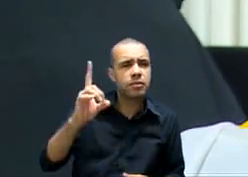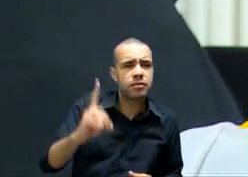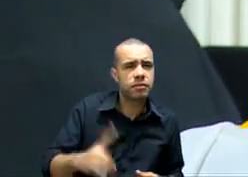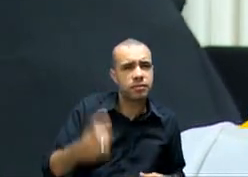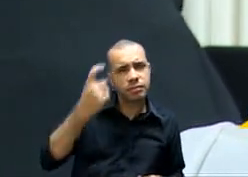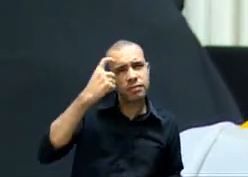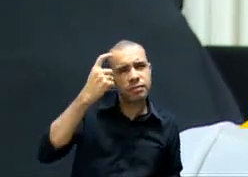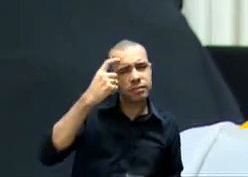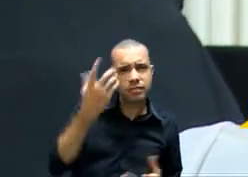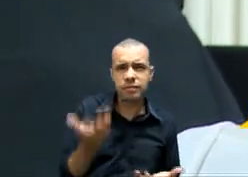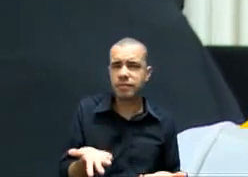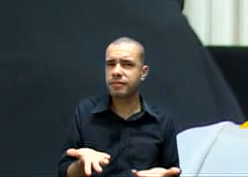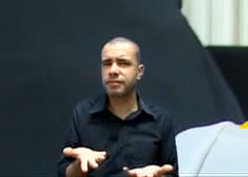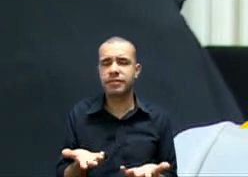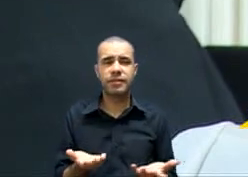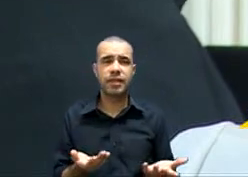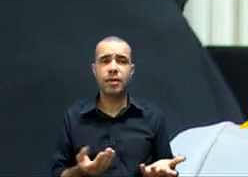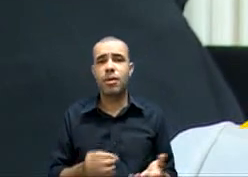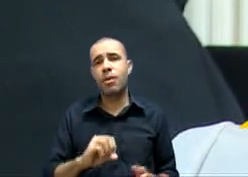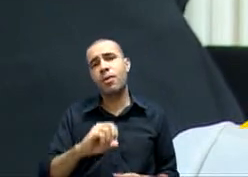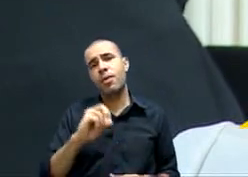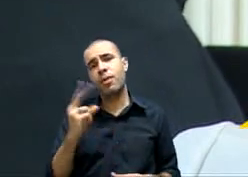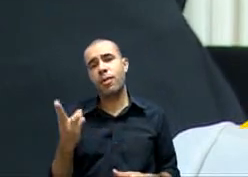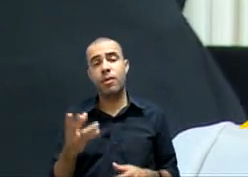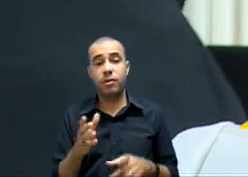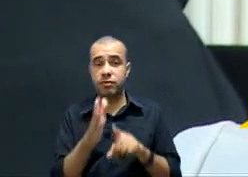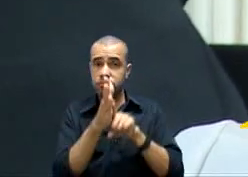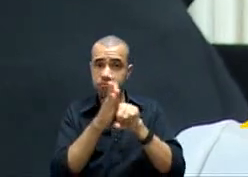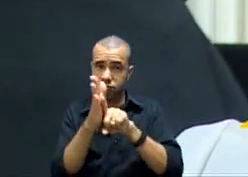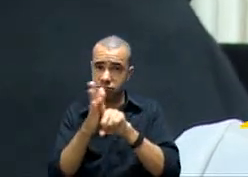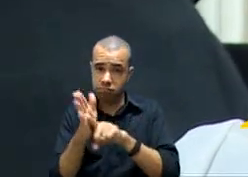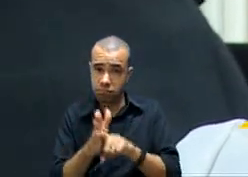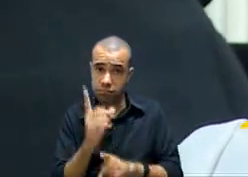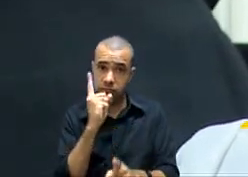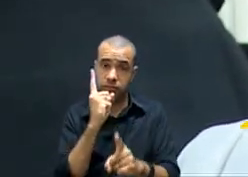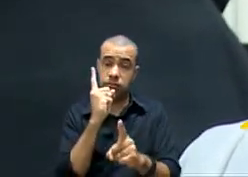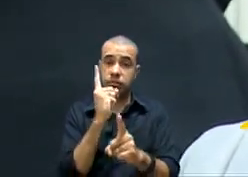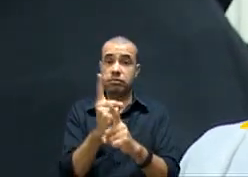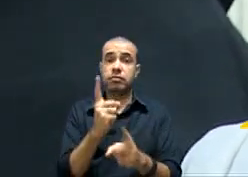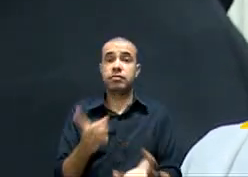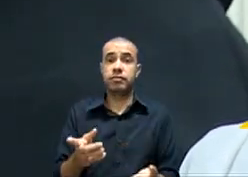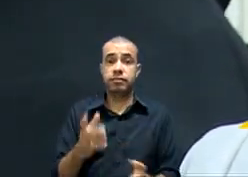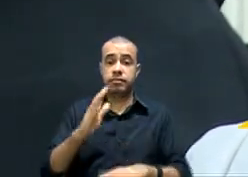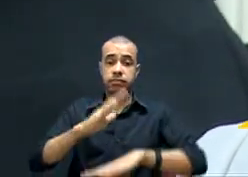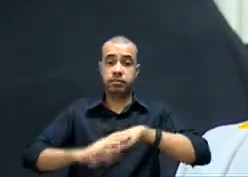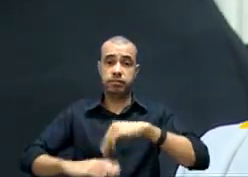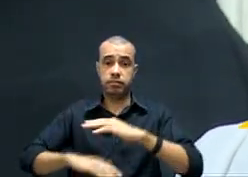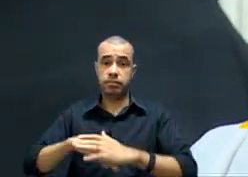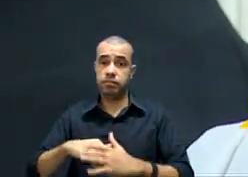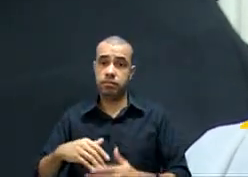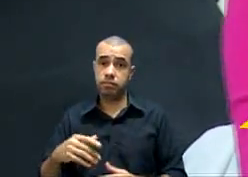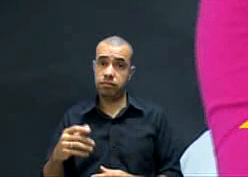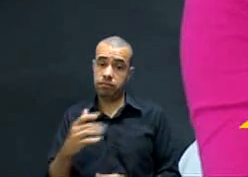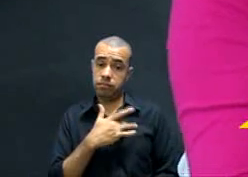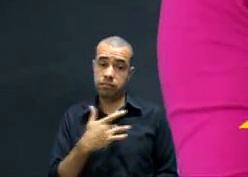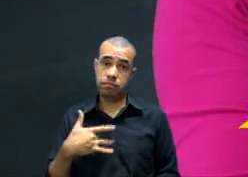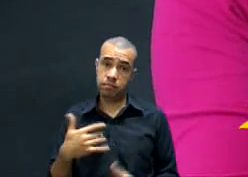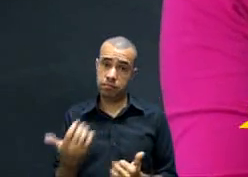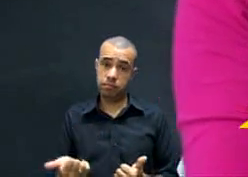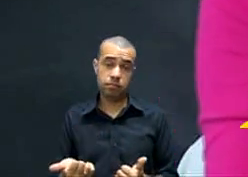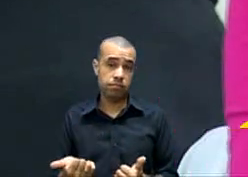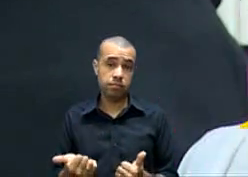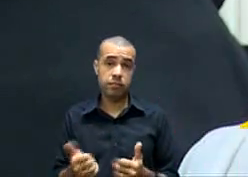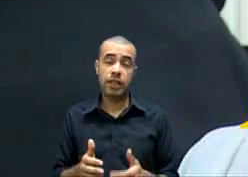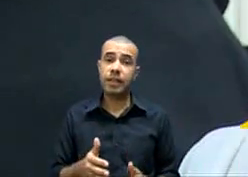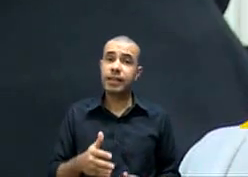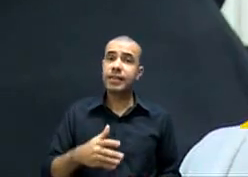mental, que não tenha sido diagnosticada pelo profissional de saúde, nós temos um prejuízo